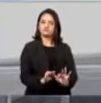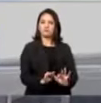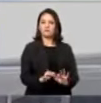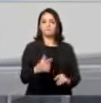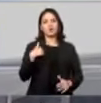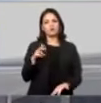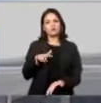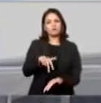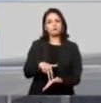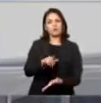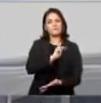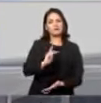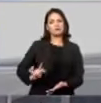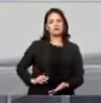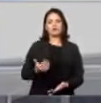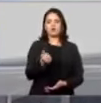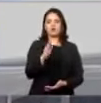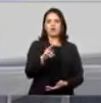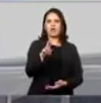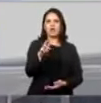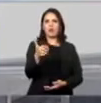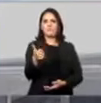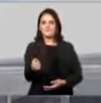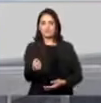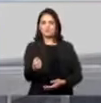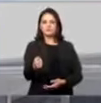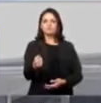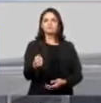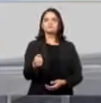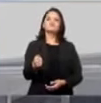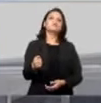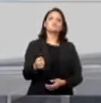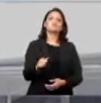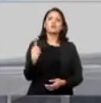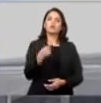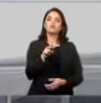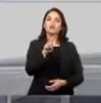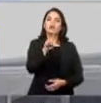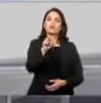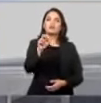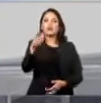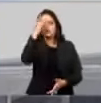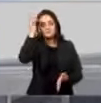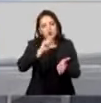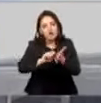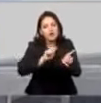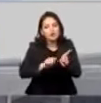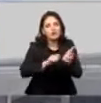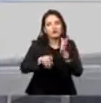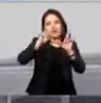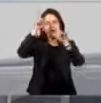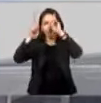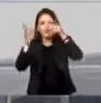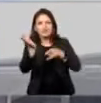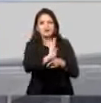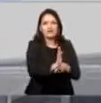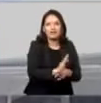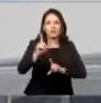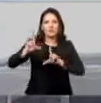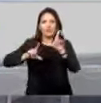da ABRA, Associação Brasileira de Autores Roteiristas. Somos 500 escritores, criadores de obras de cinema e televisão, espalhados